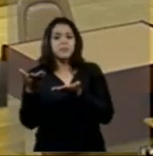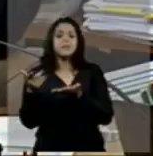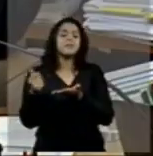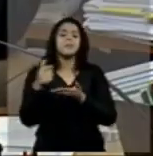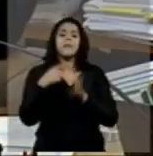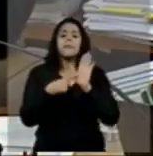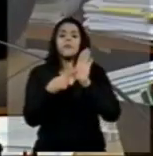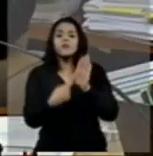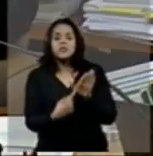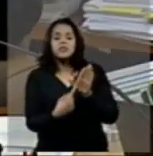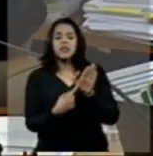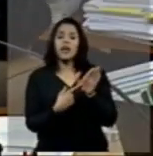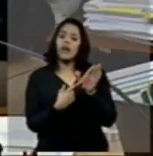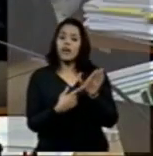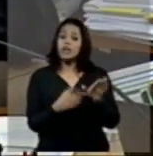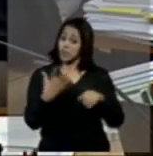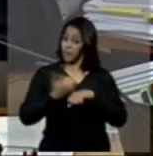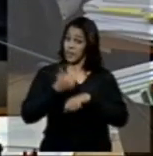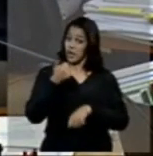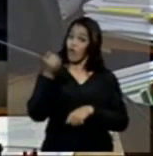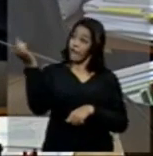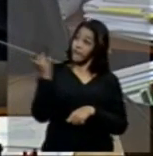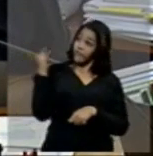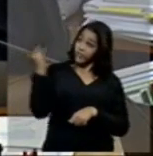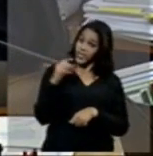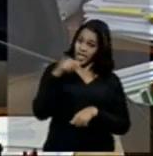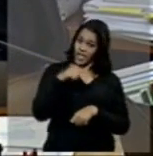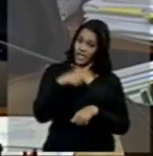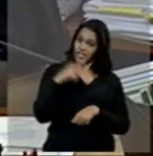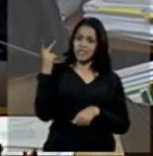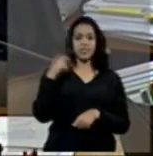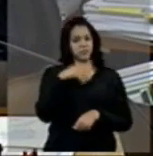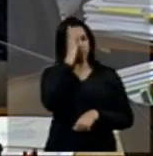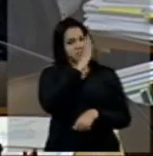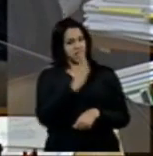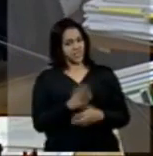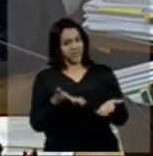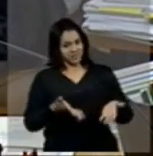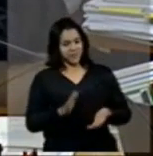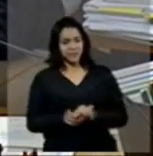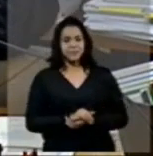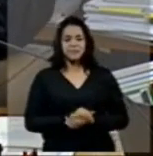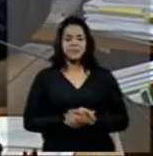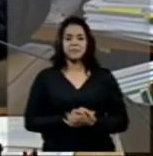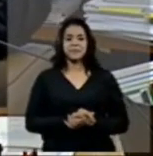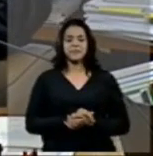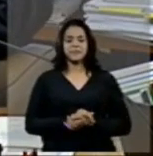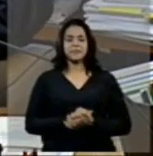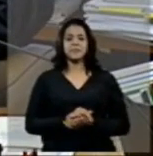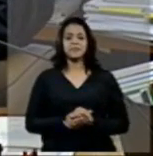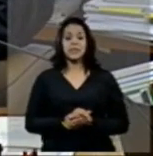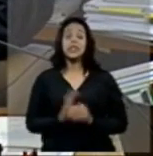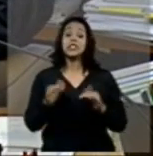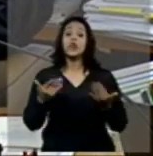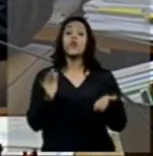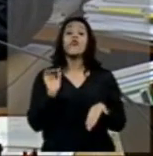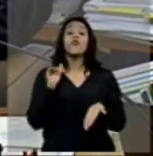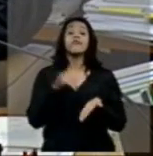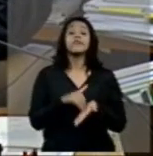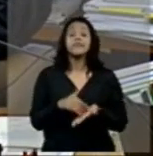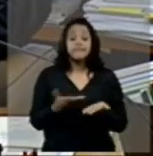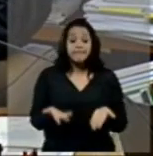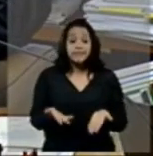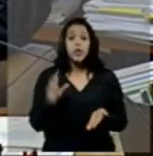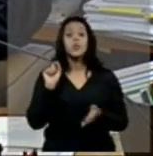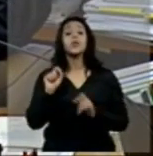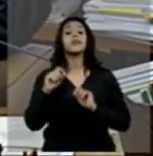para demonstrar que o melhor era eles instalarem essa indústria no Brasil. Ao fim e ao cabo,